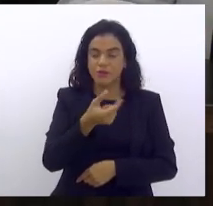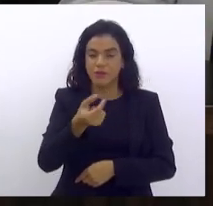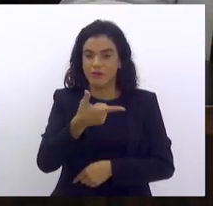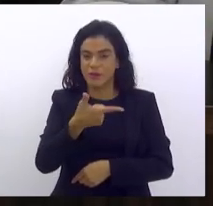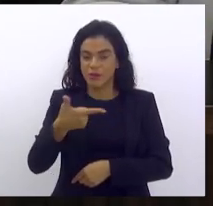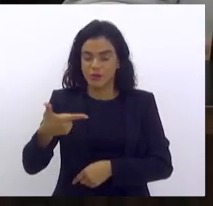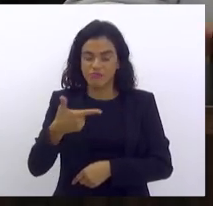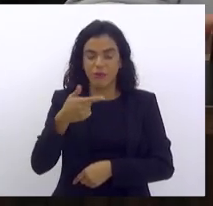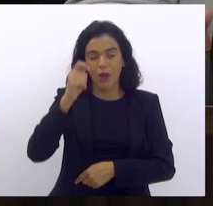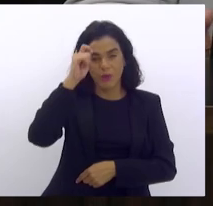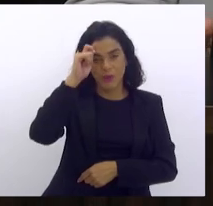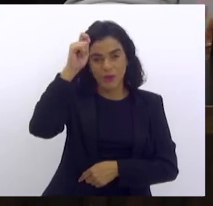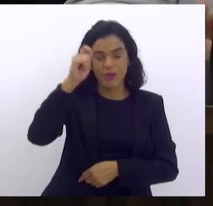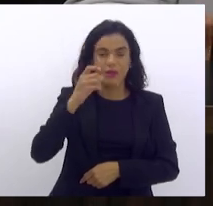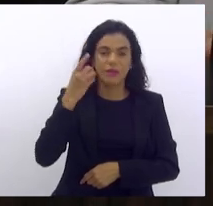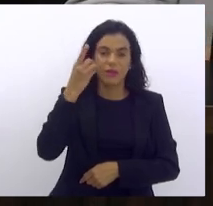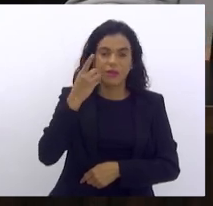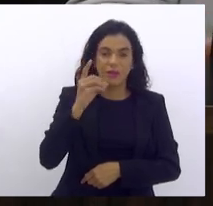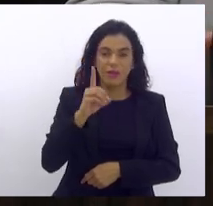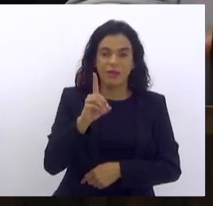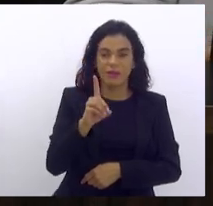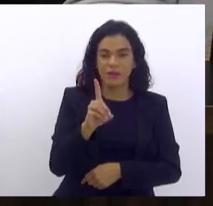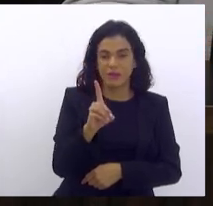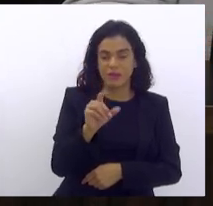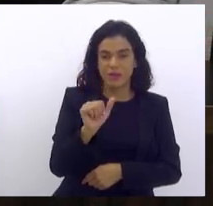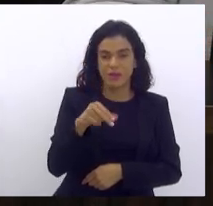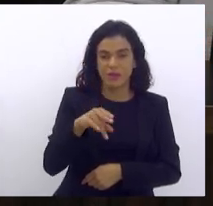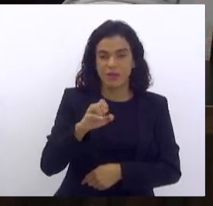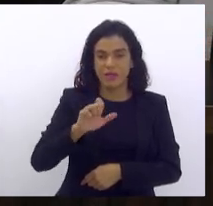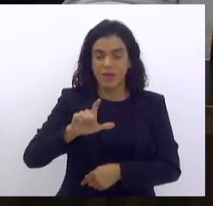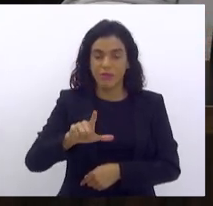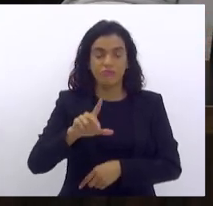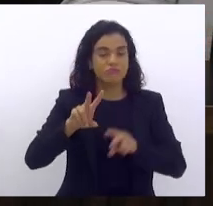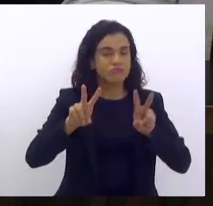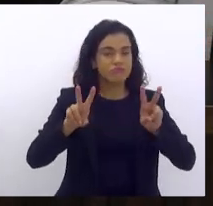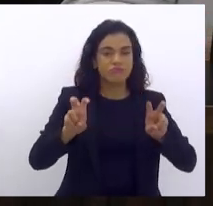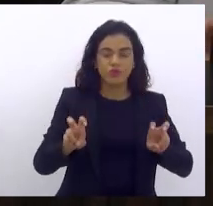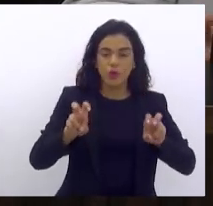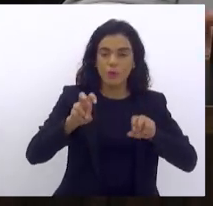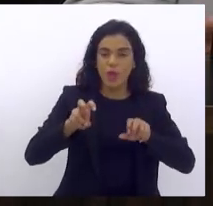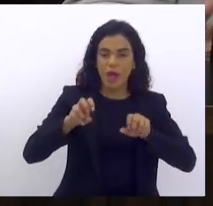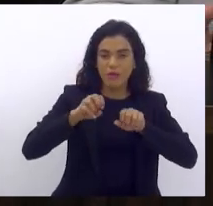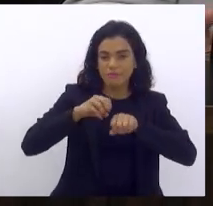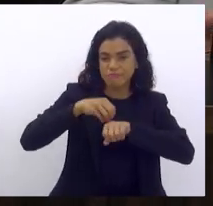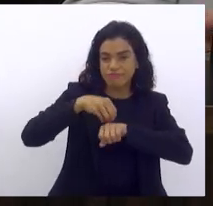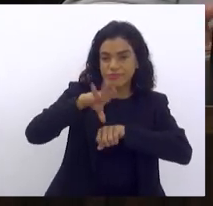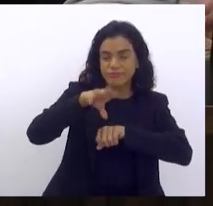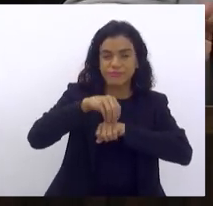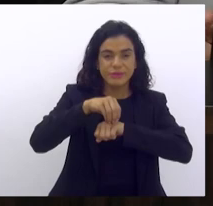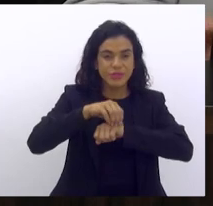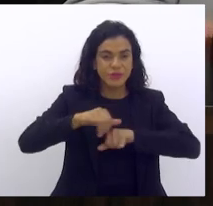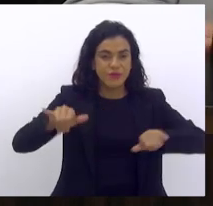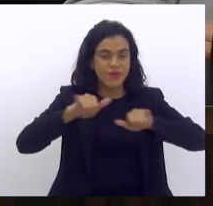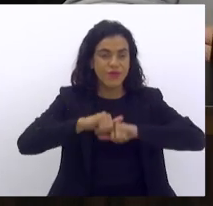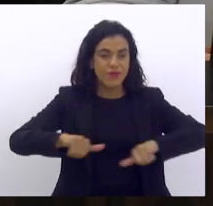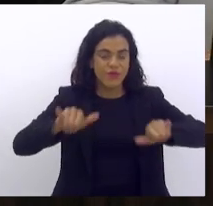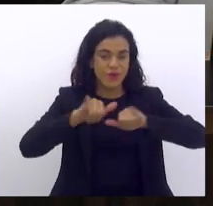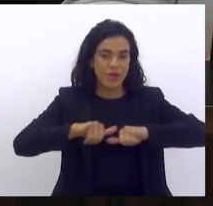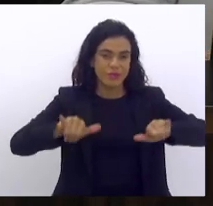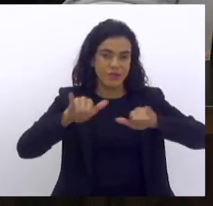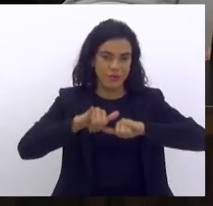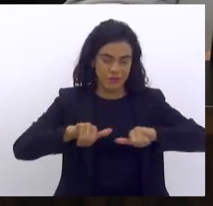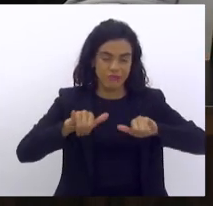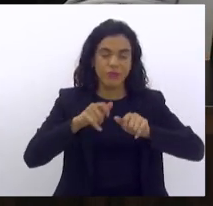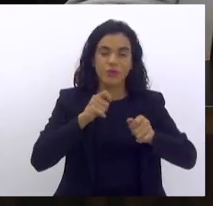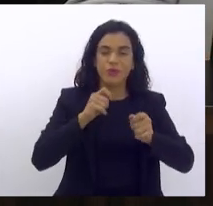5766/2022, de autoria do deputado Daniel Libreiron, que dispõe sobre a divulgação em todos os meios